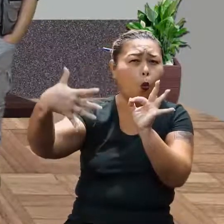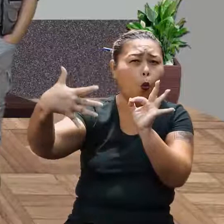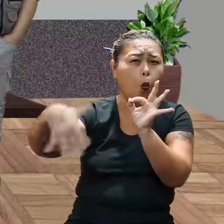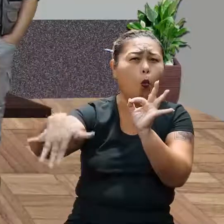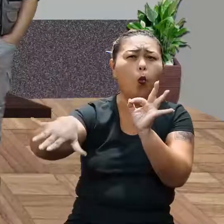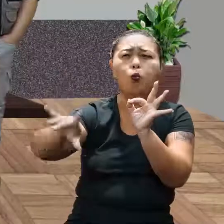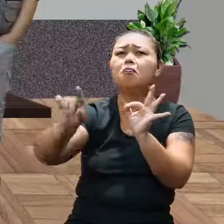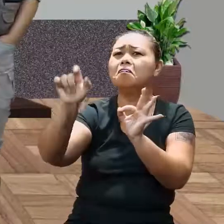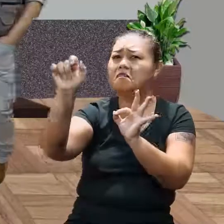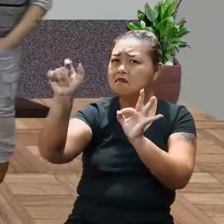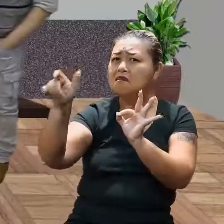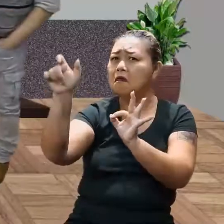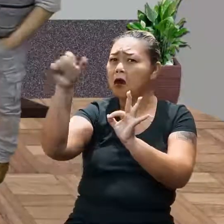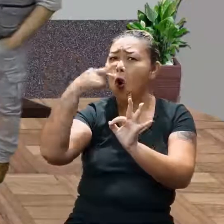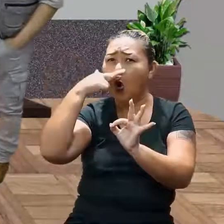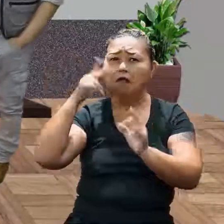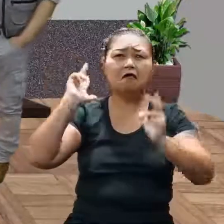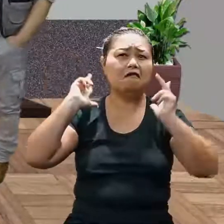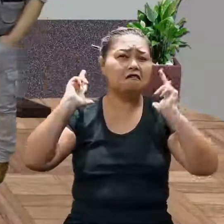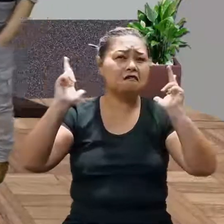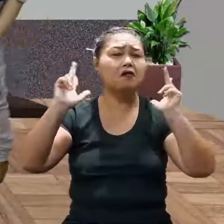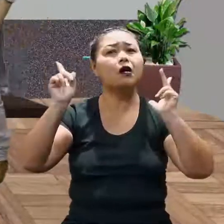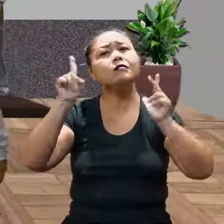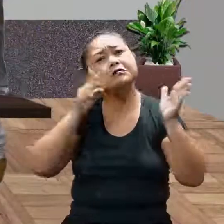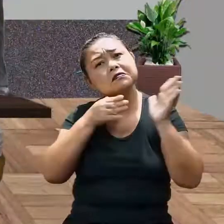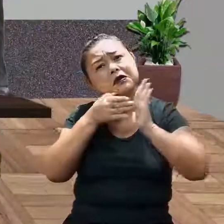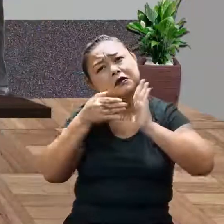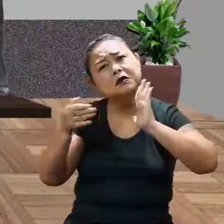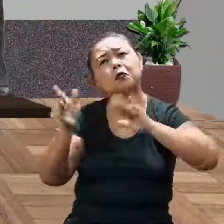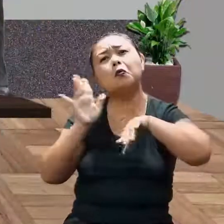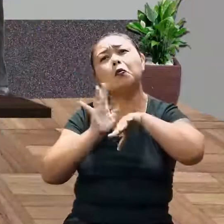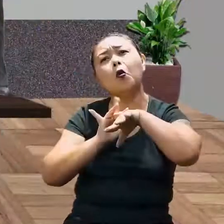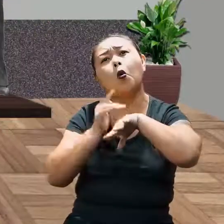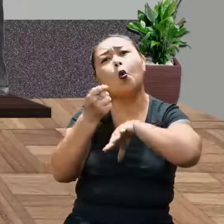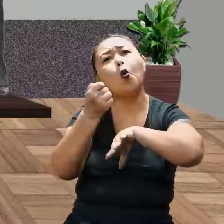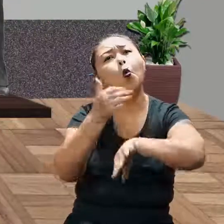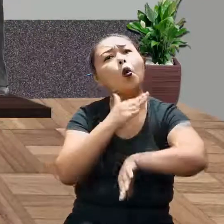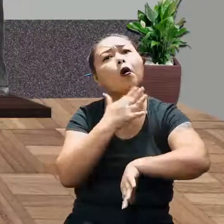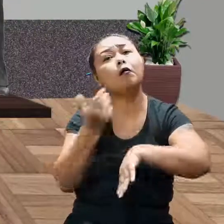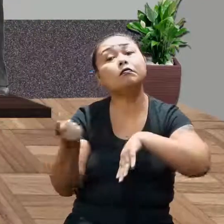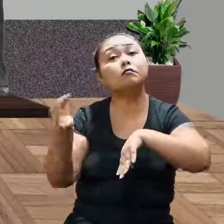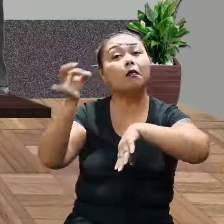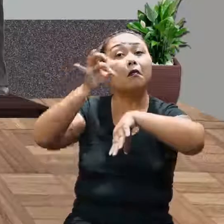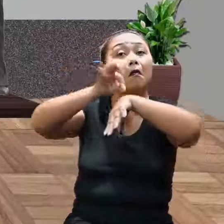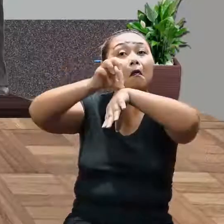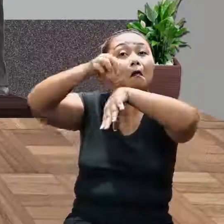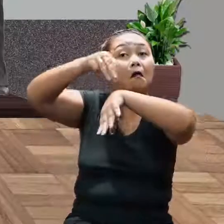Rondon era um aventureiro. É nesse período também que ele adoece, quase morre de malária.